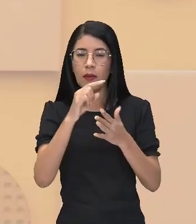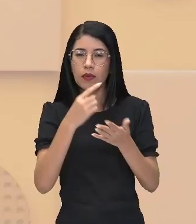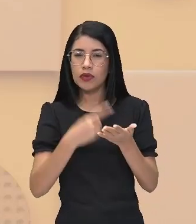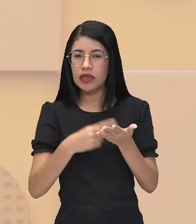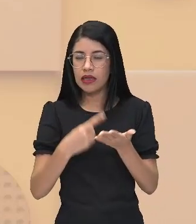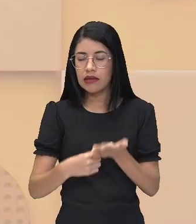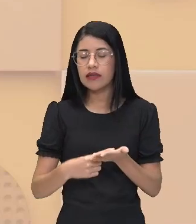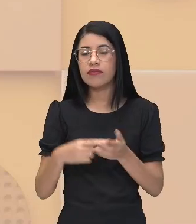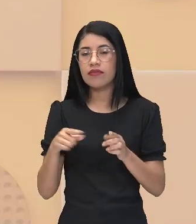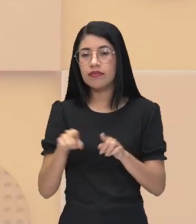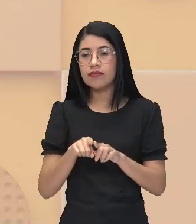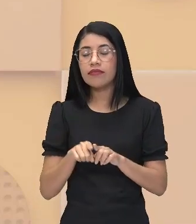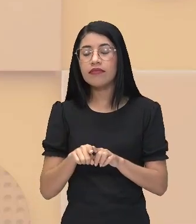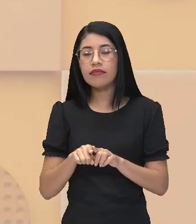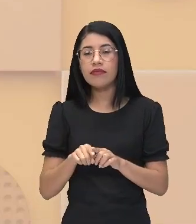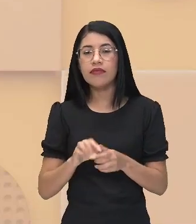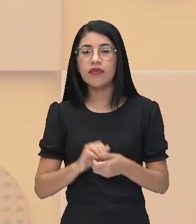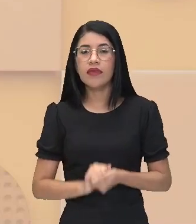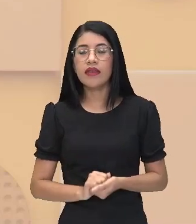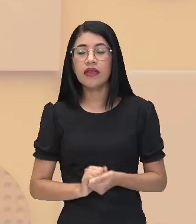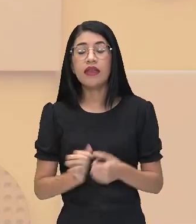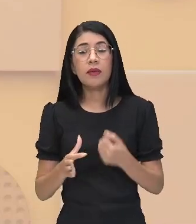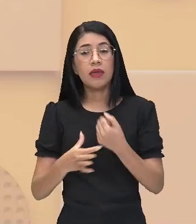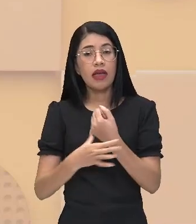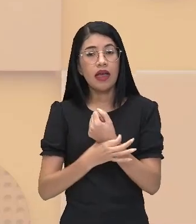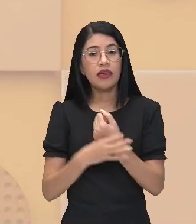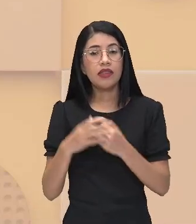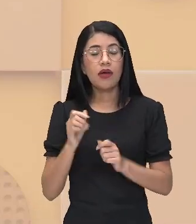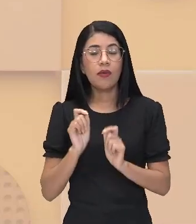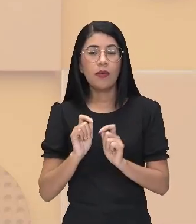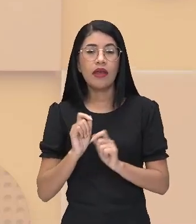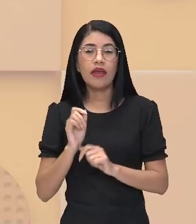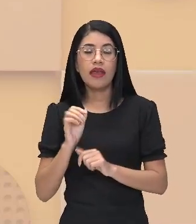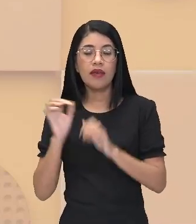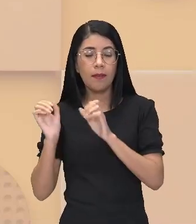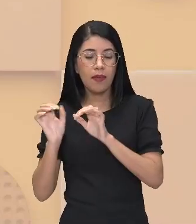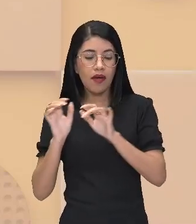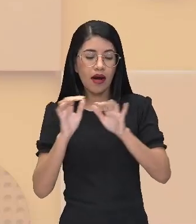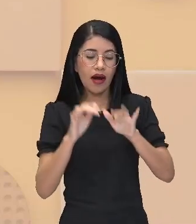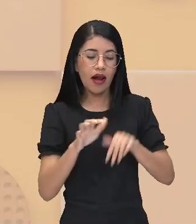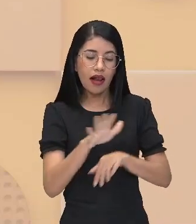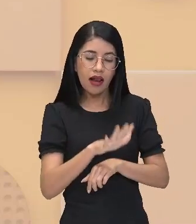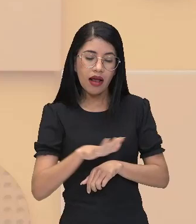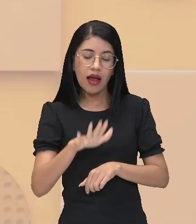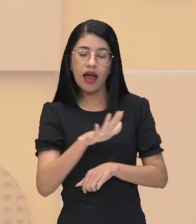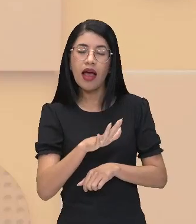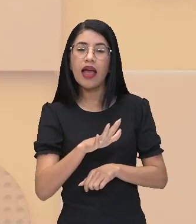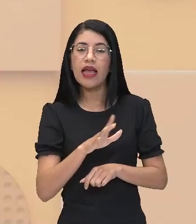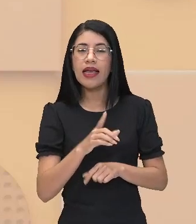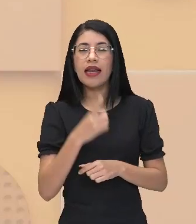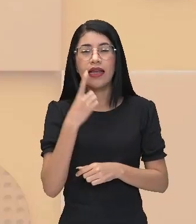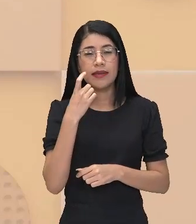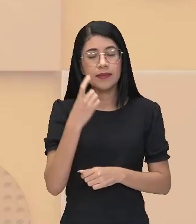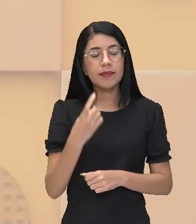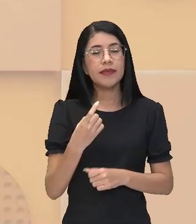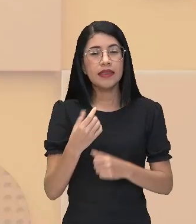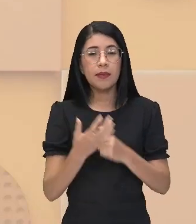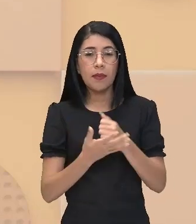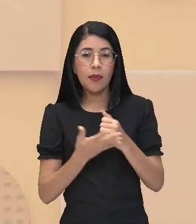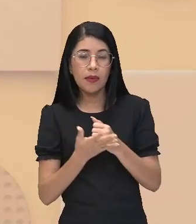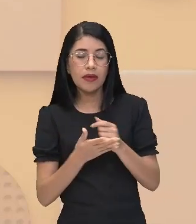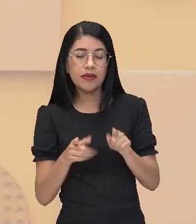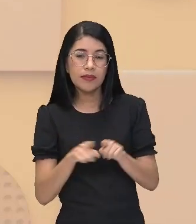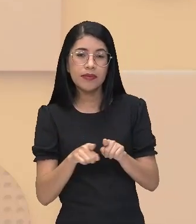observar. Então, garantir a ocupação desse território é fundamental para manter os interesses da